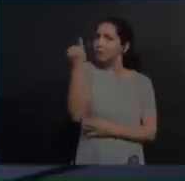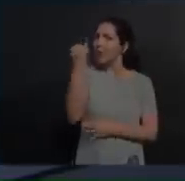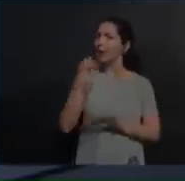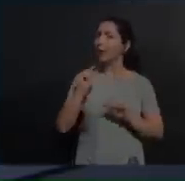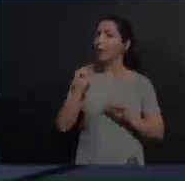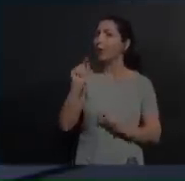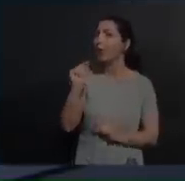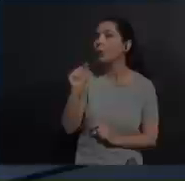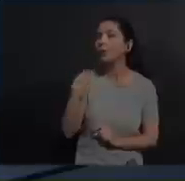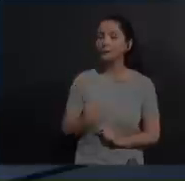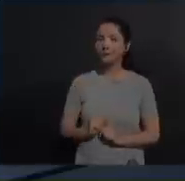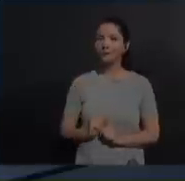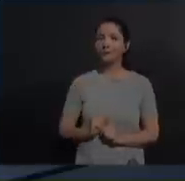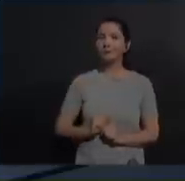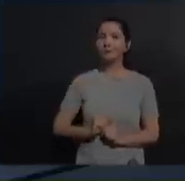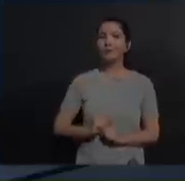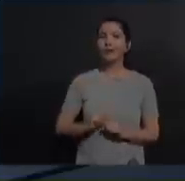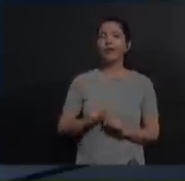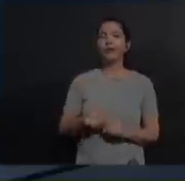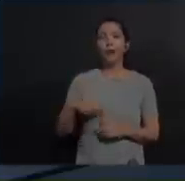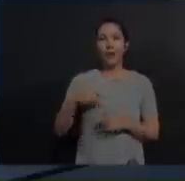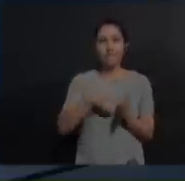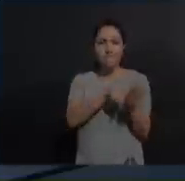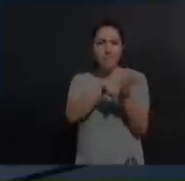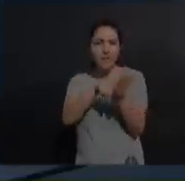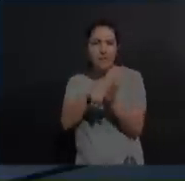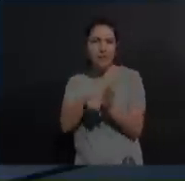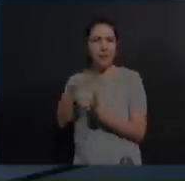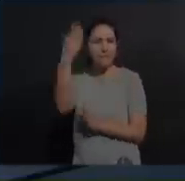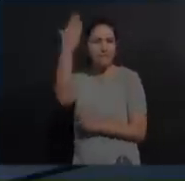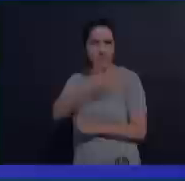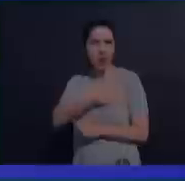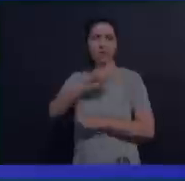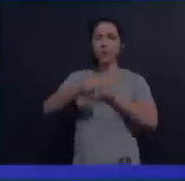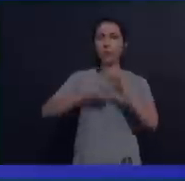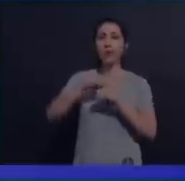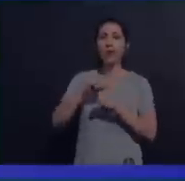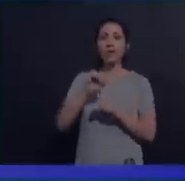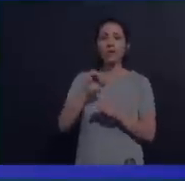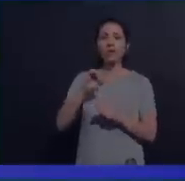que é a seguinte. Está provado que apenas